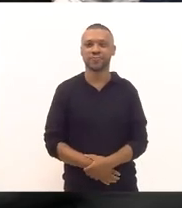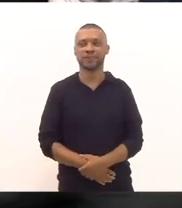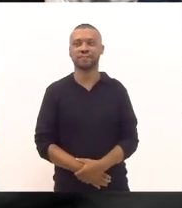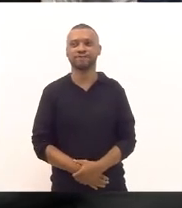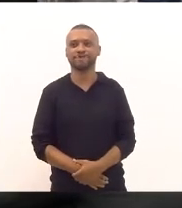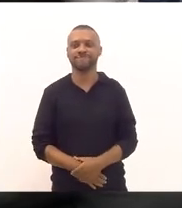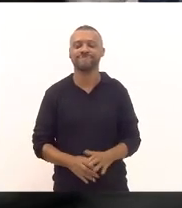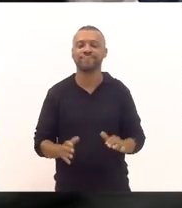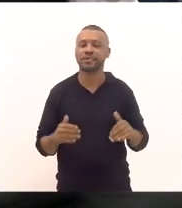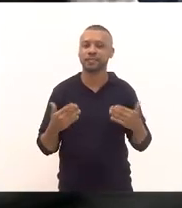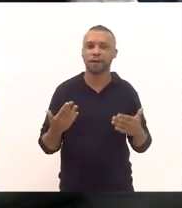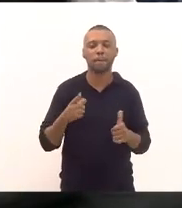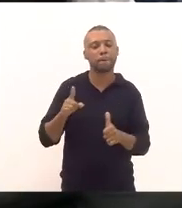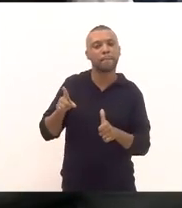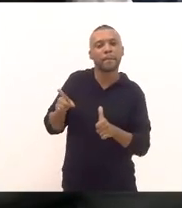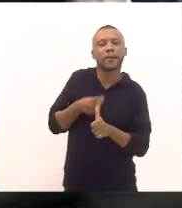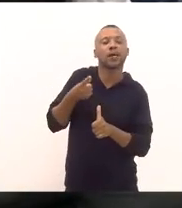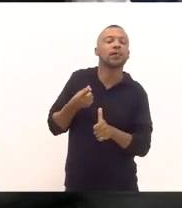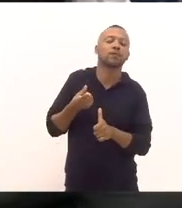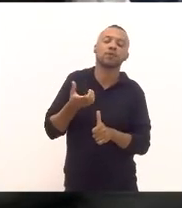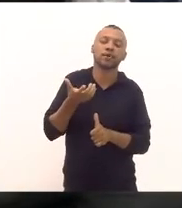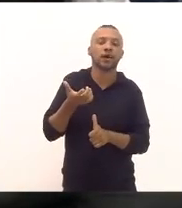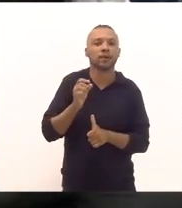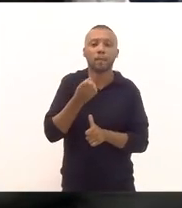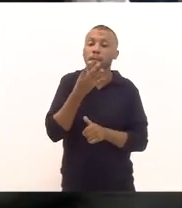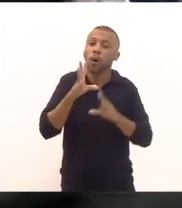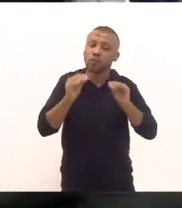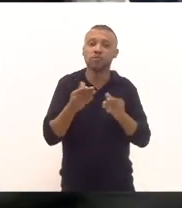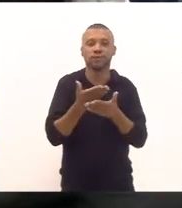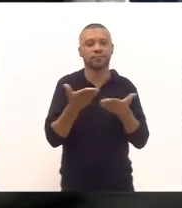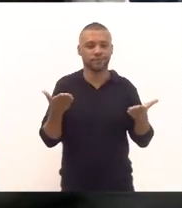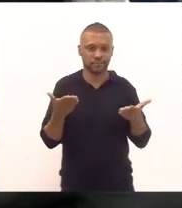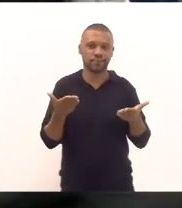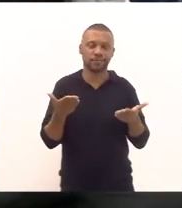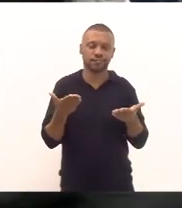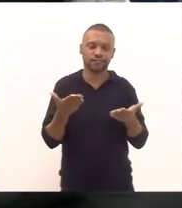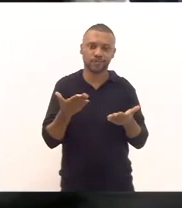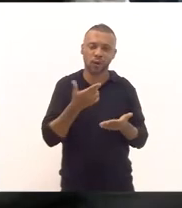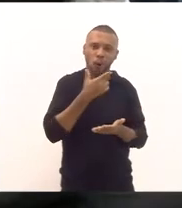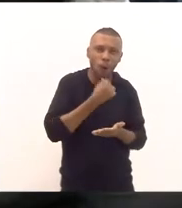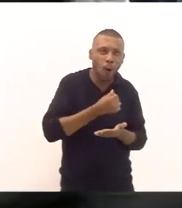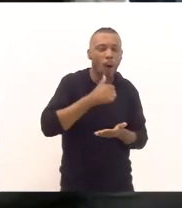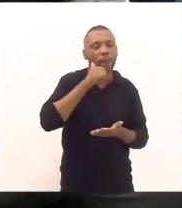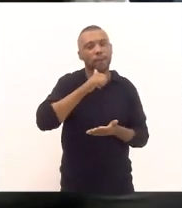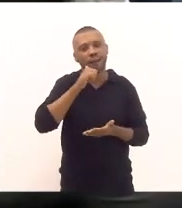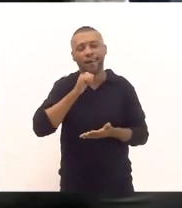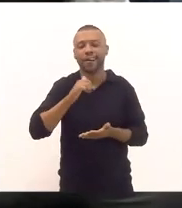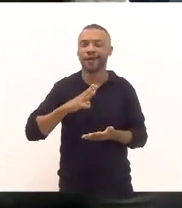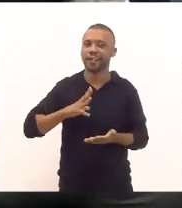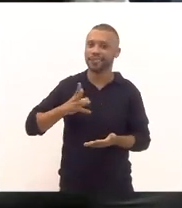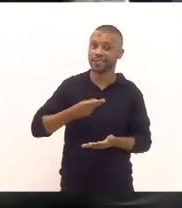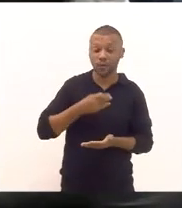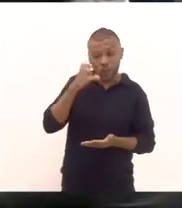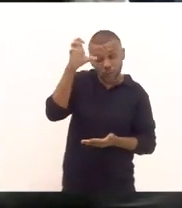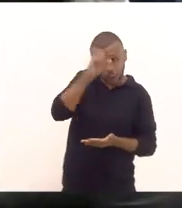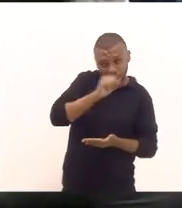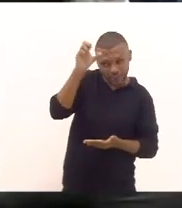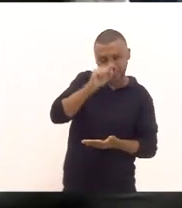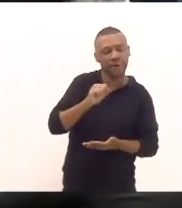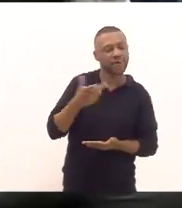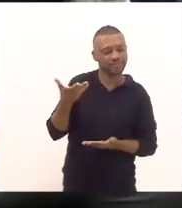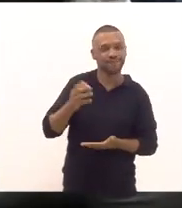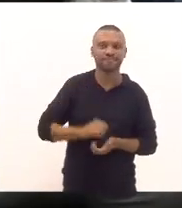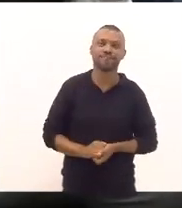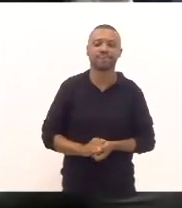é bom Primeiramente boa noite a todos todas e todos tô aprendendo é